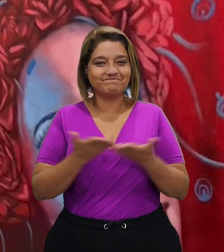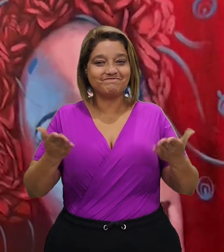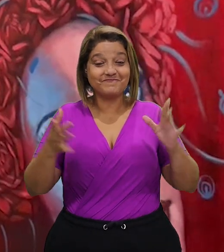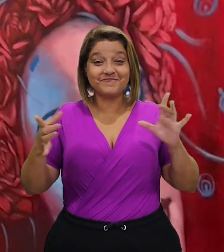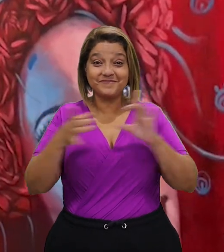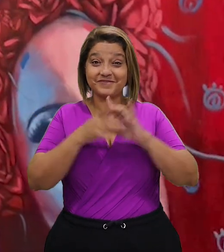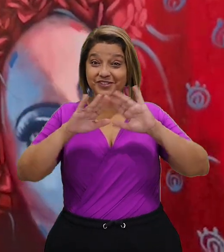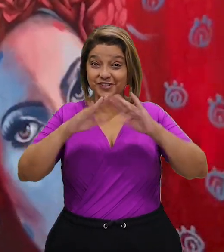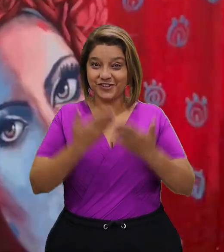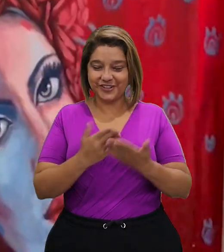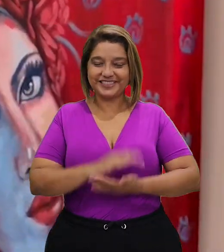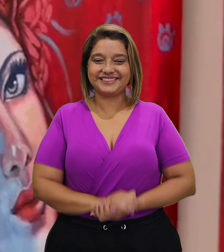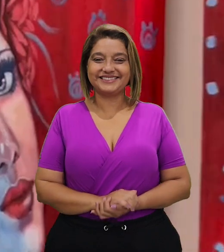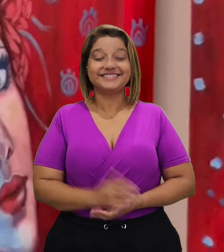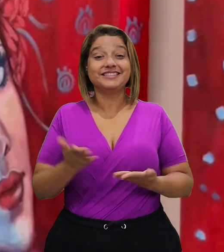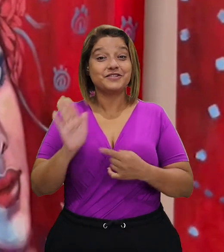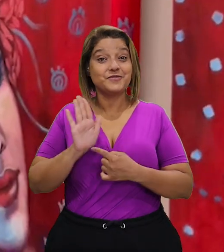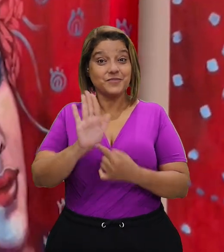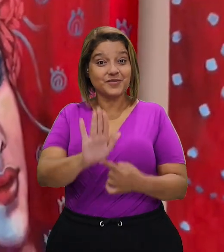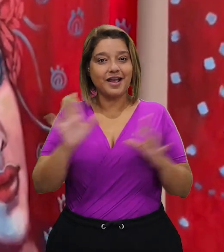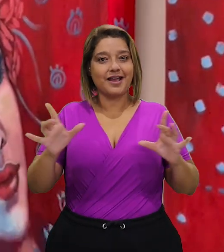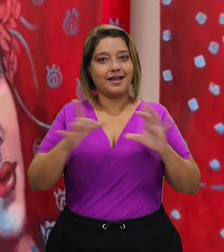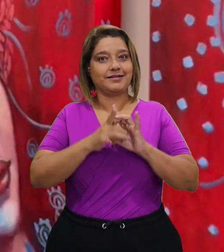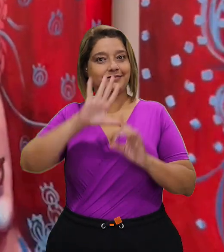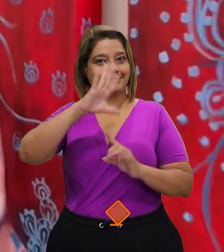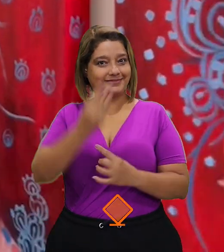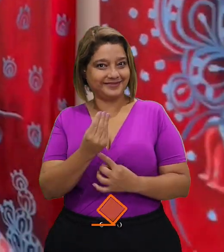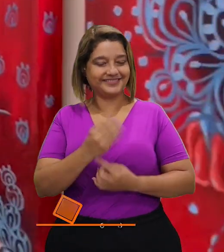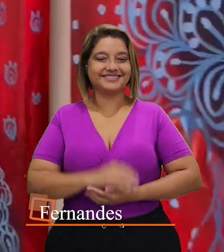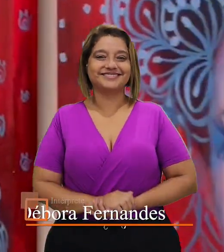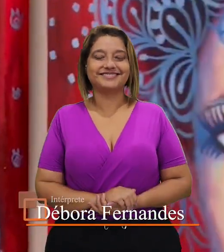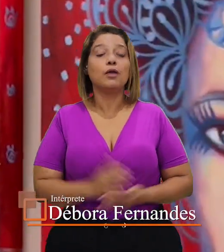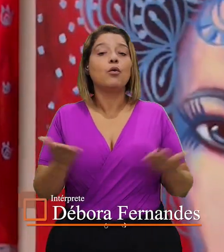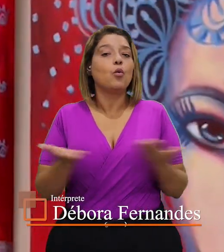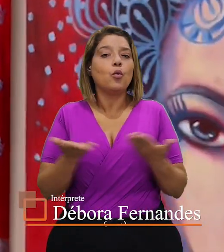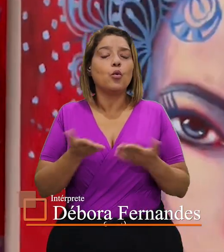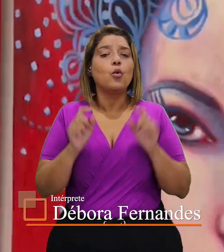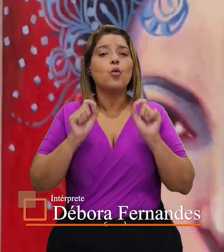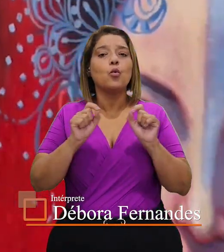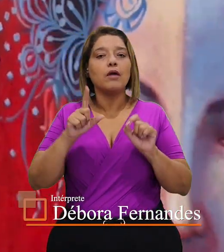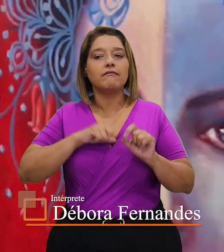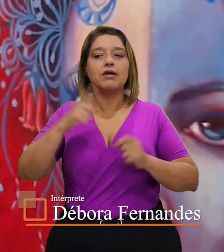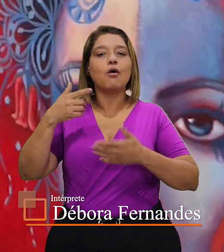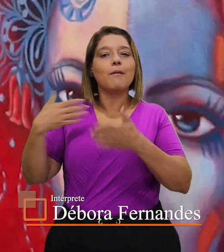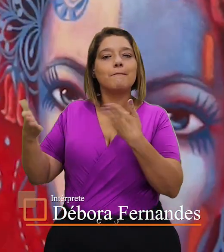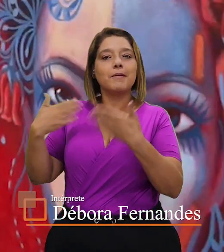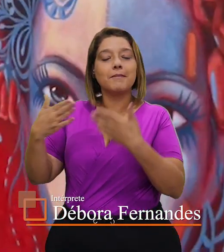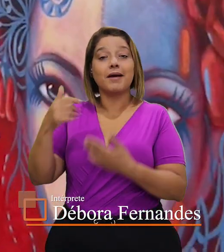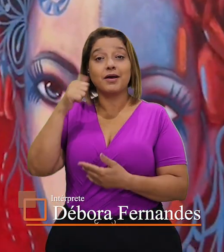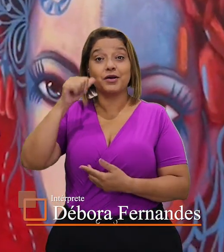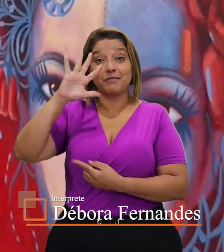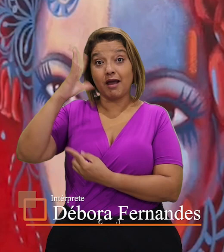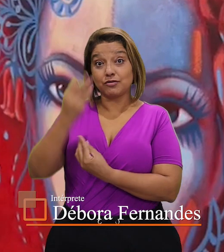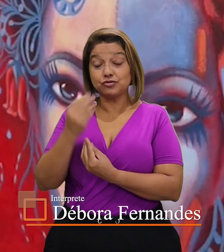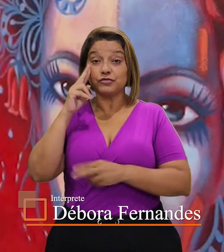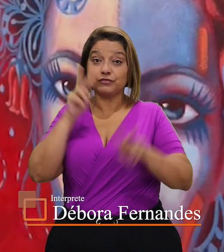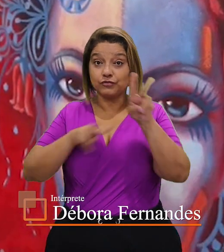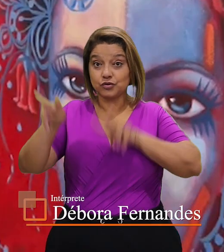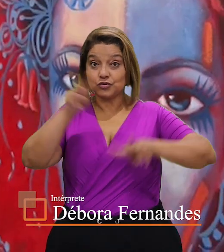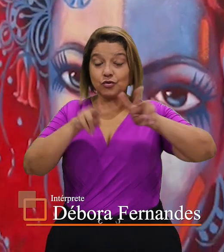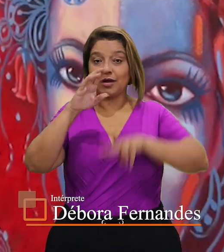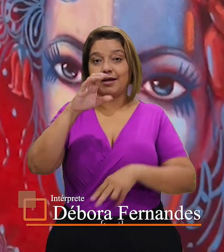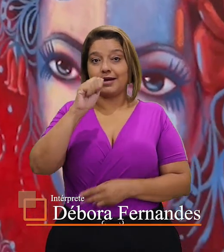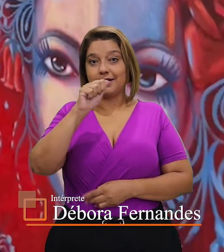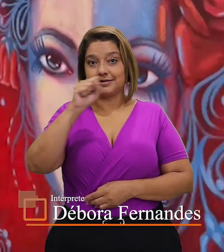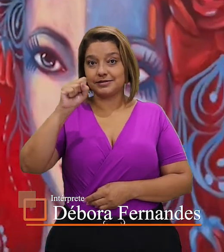pessoal do Conexão Escola, esse é o quadro Conectarte. No programa de hoje, nós vamos conversar com a artista visual